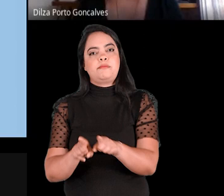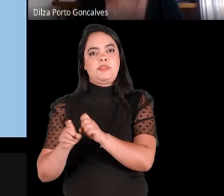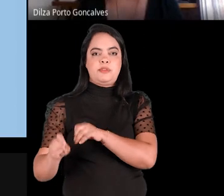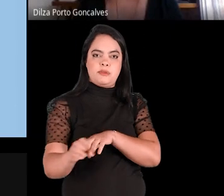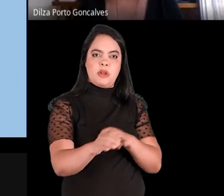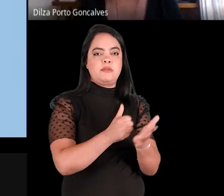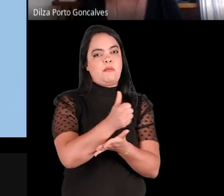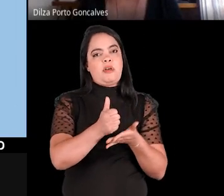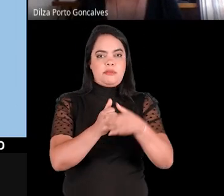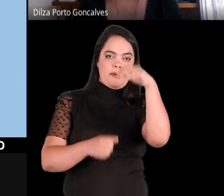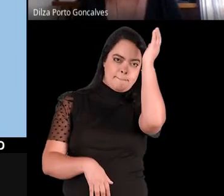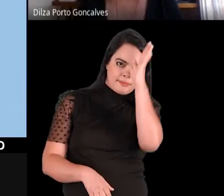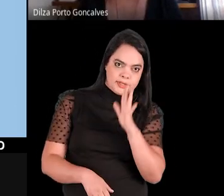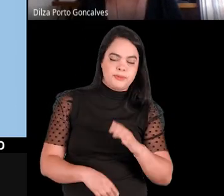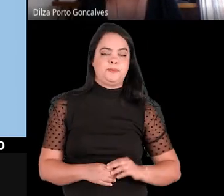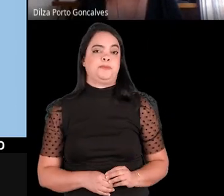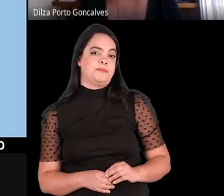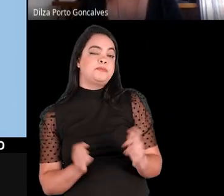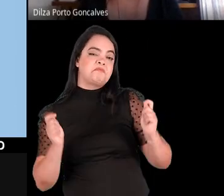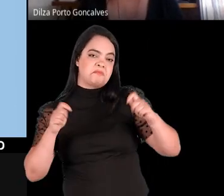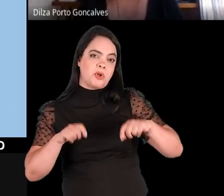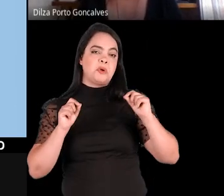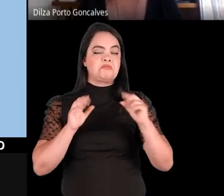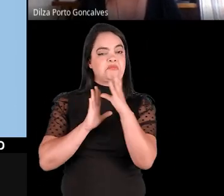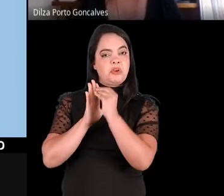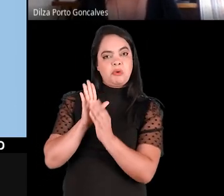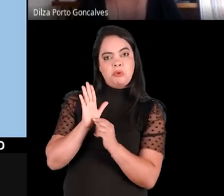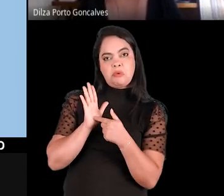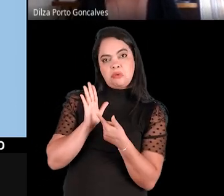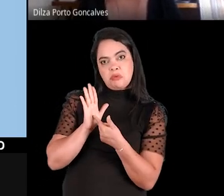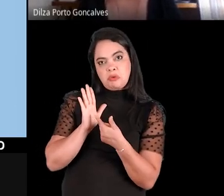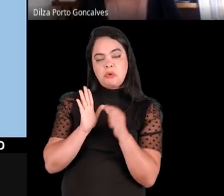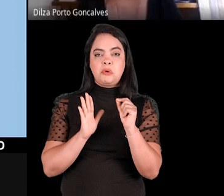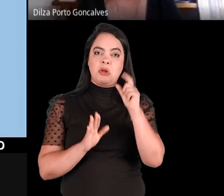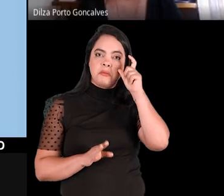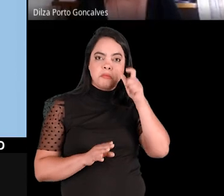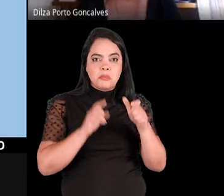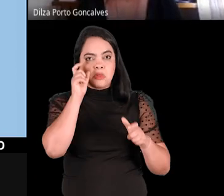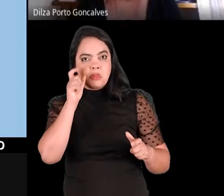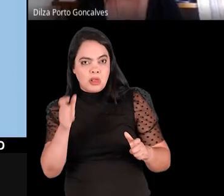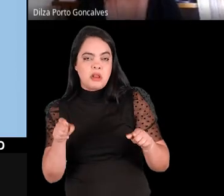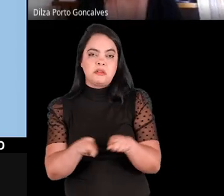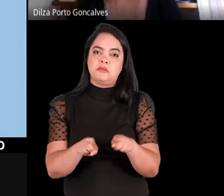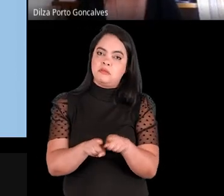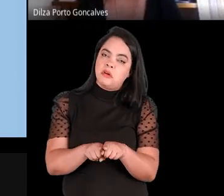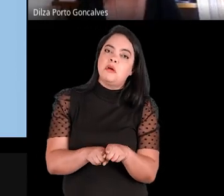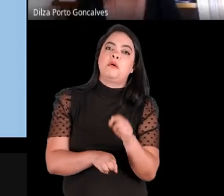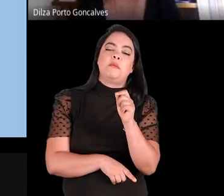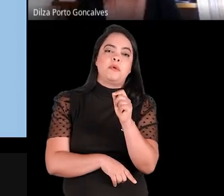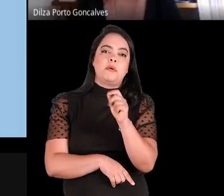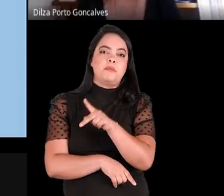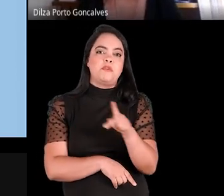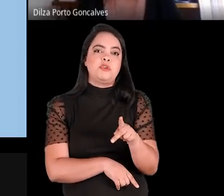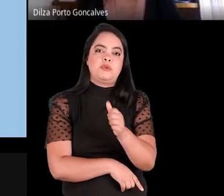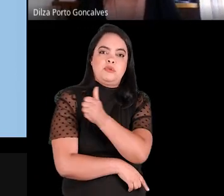educação básica brasileira, podendo, entretanto, o seu conteúdo ser de interesse também a docentes e discentes do ensino